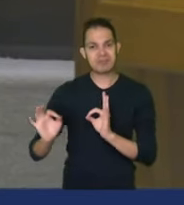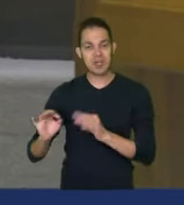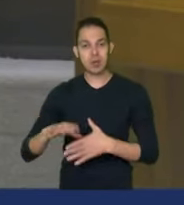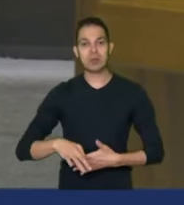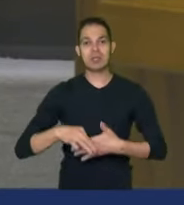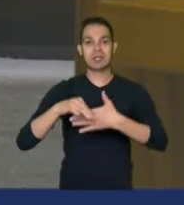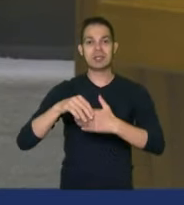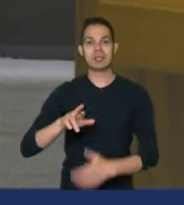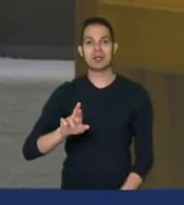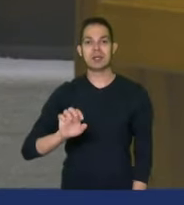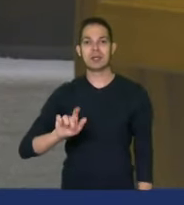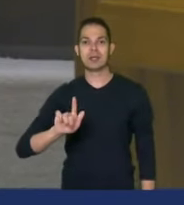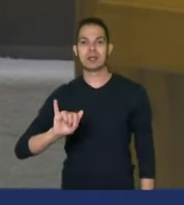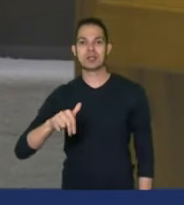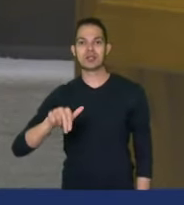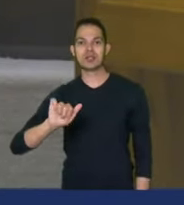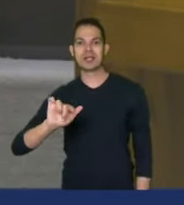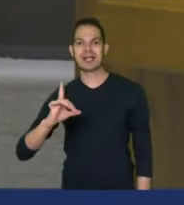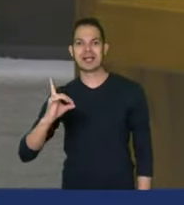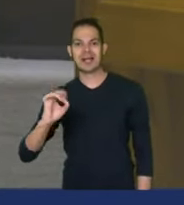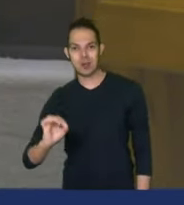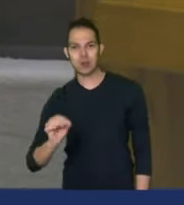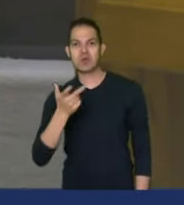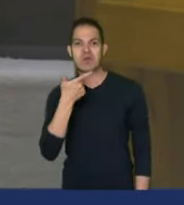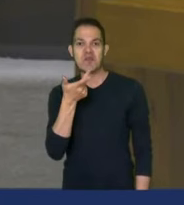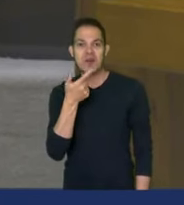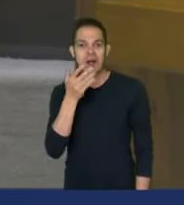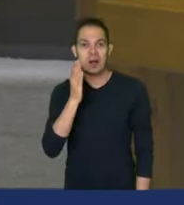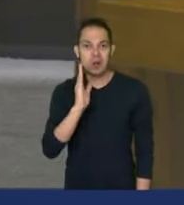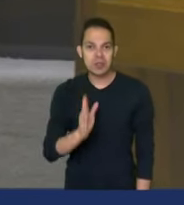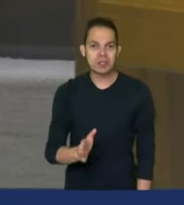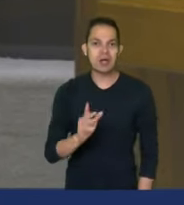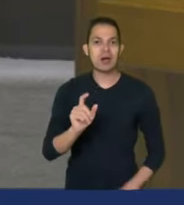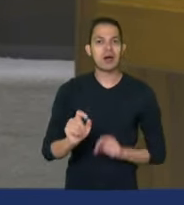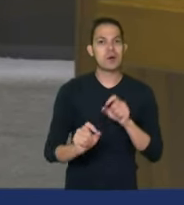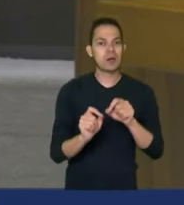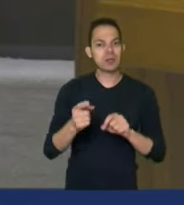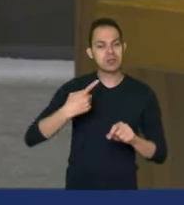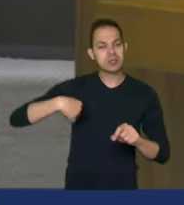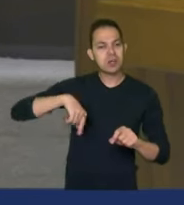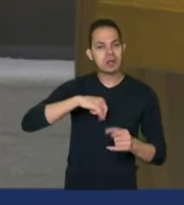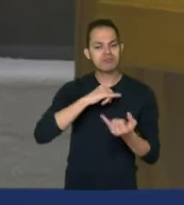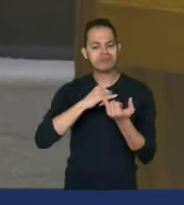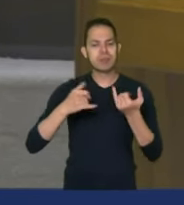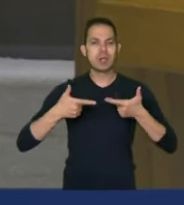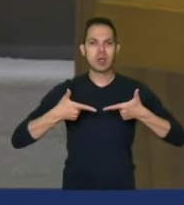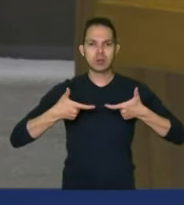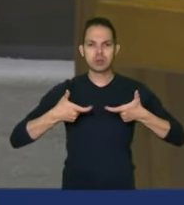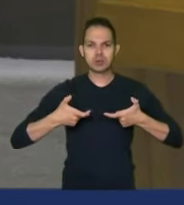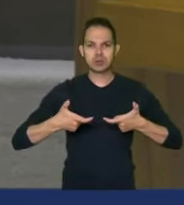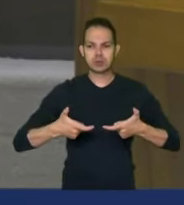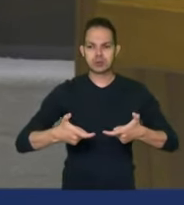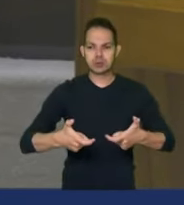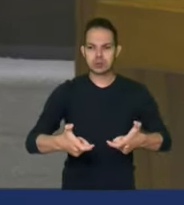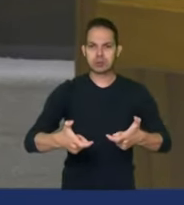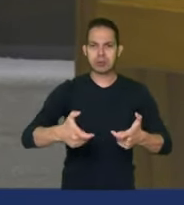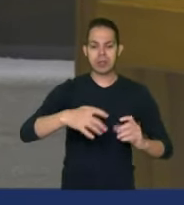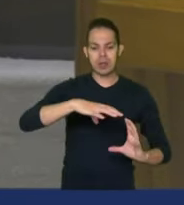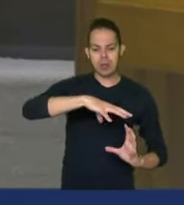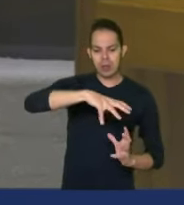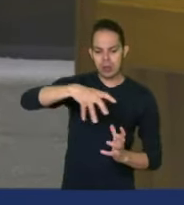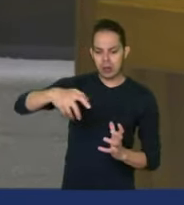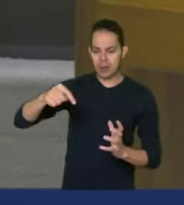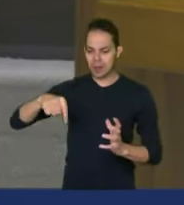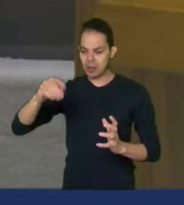Reginaldo, nós estamos vivendo um conflito, uma guerra do outro lado do mundo, mas que